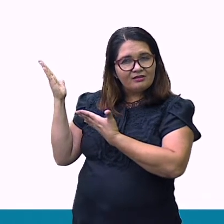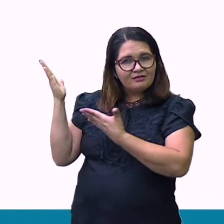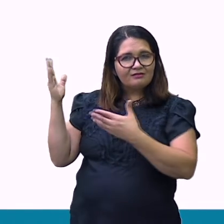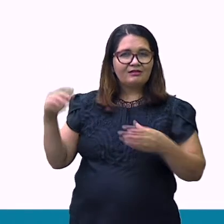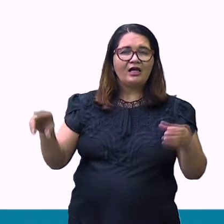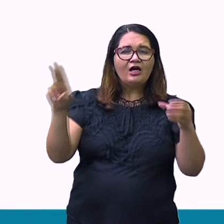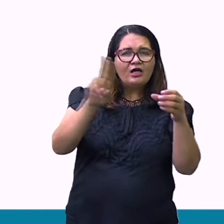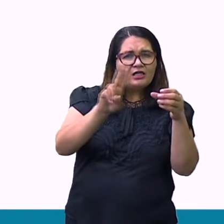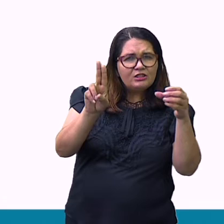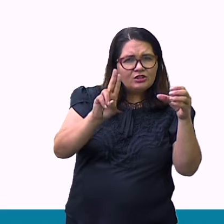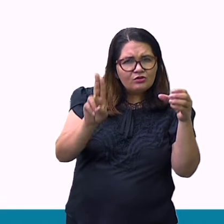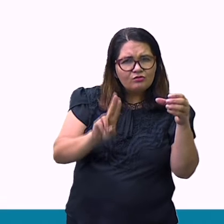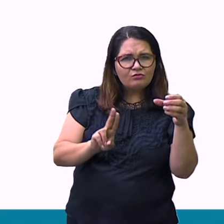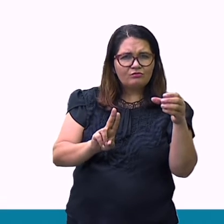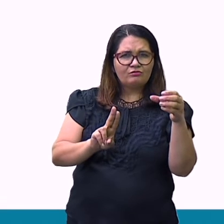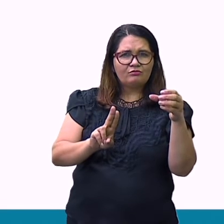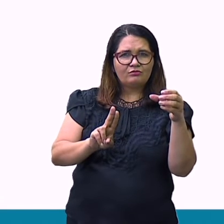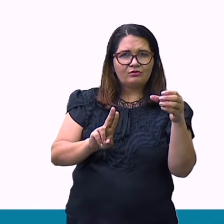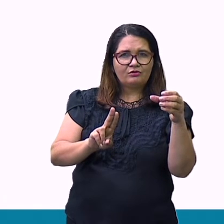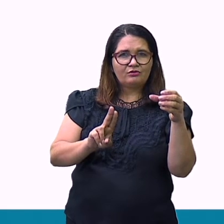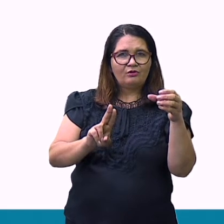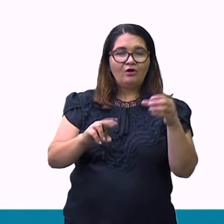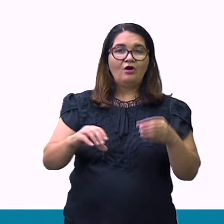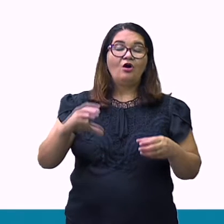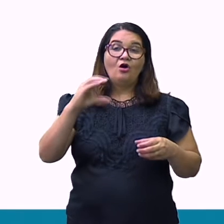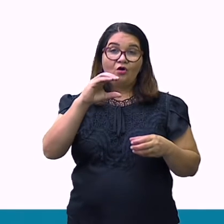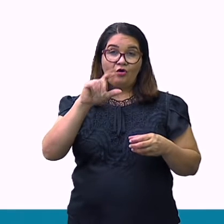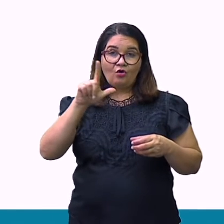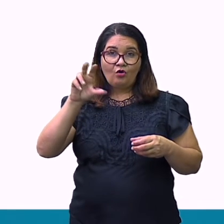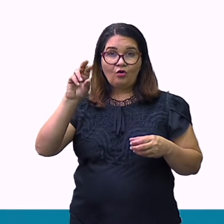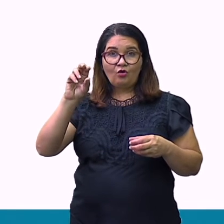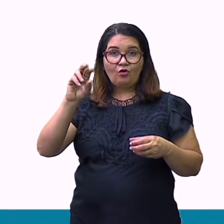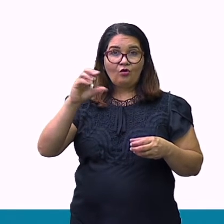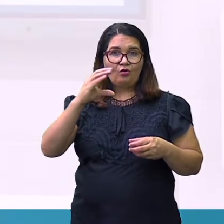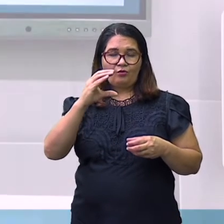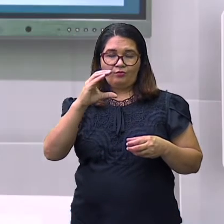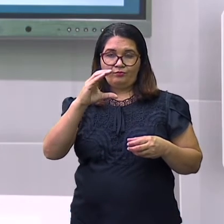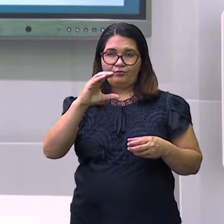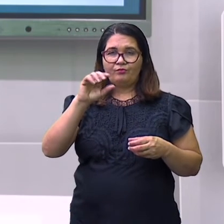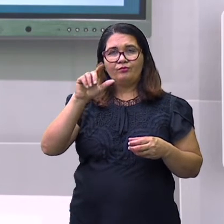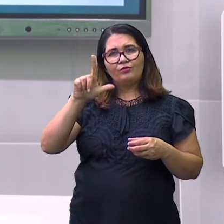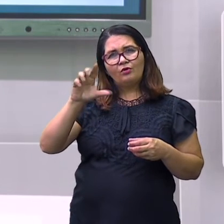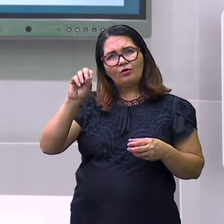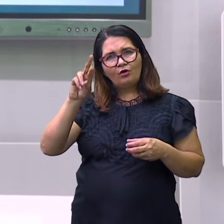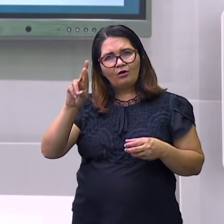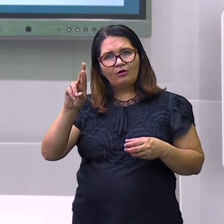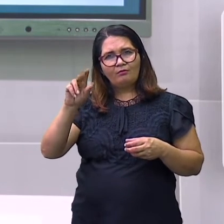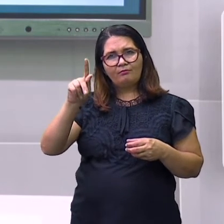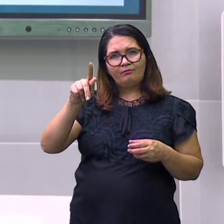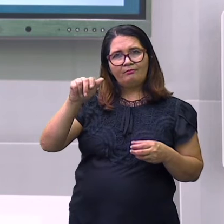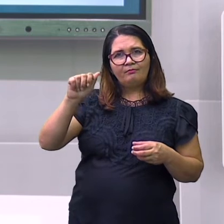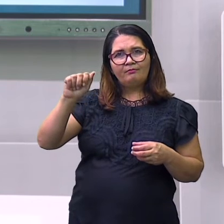ribossomos. Olha lá um cloroplasto. O cloroplasto ele é bem parecido com a estrutura